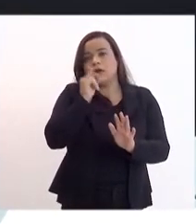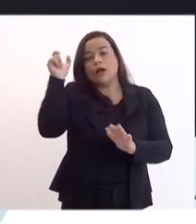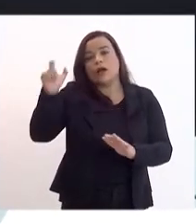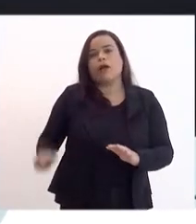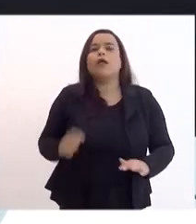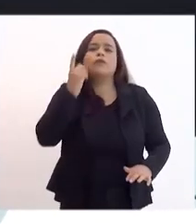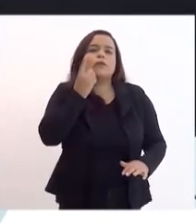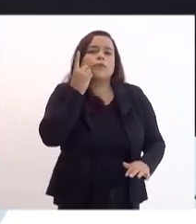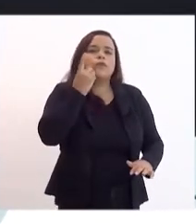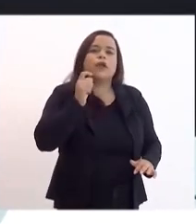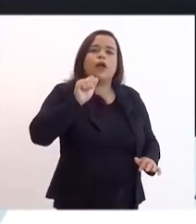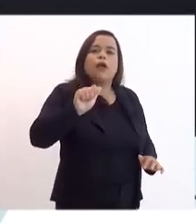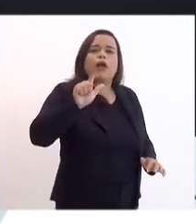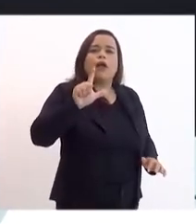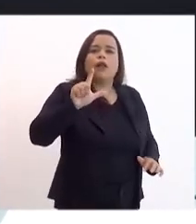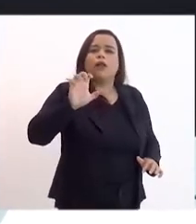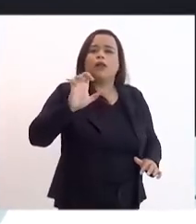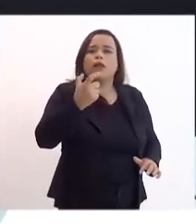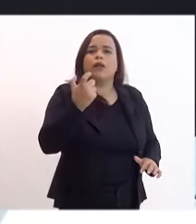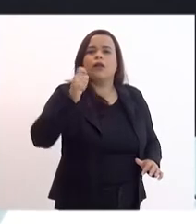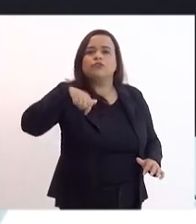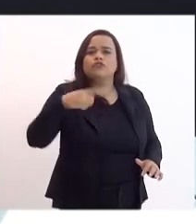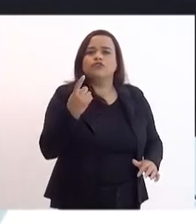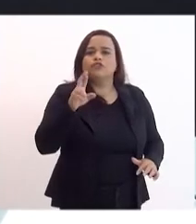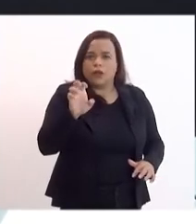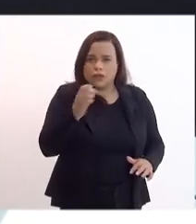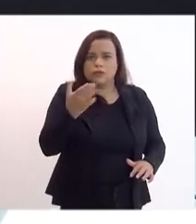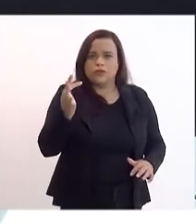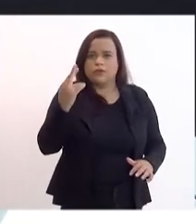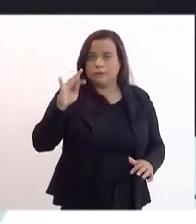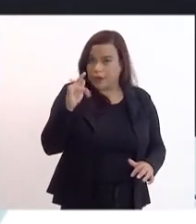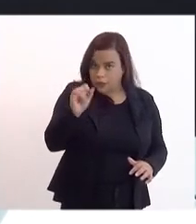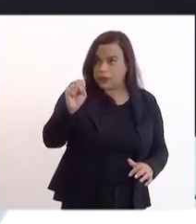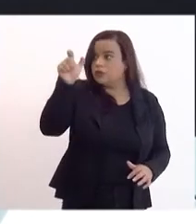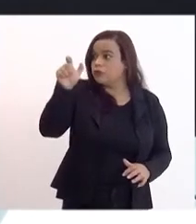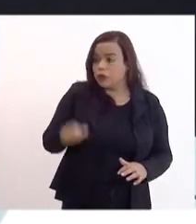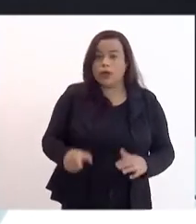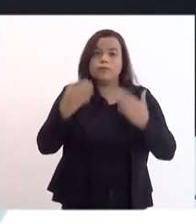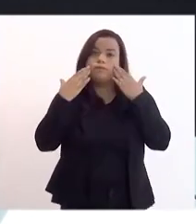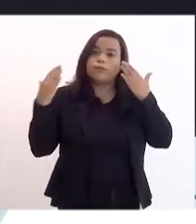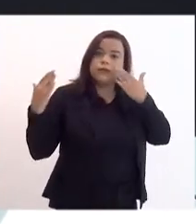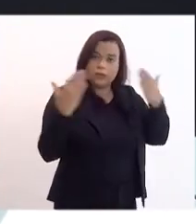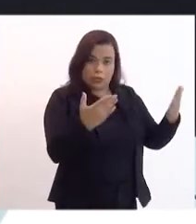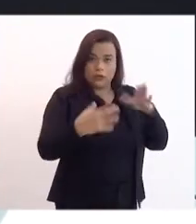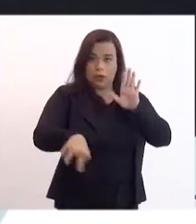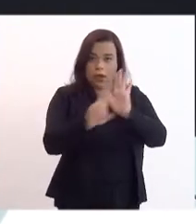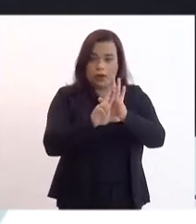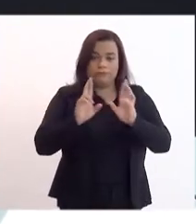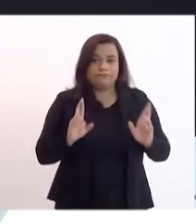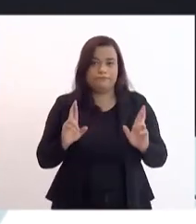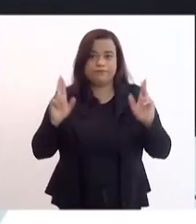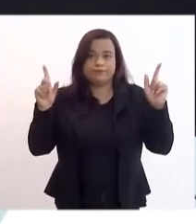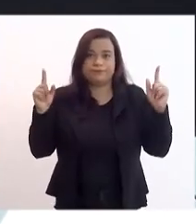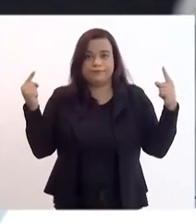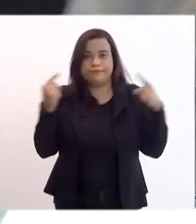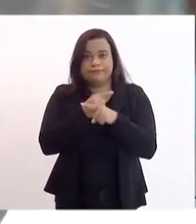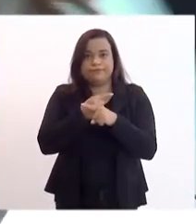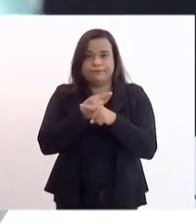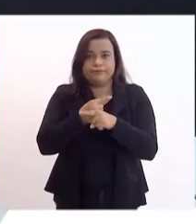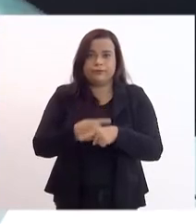Alexandre Freitas. Né? Ele apresentou um relatório divergente na